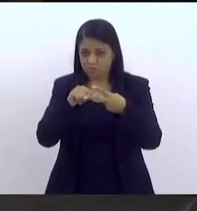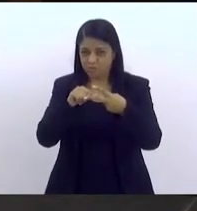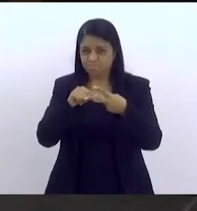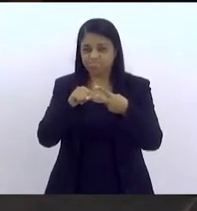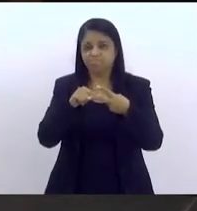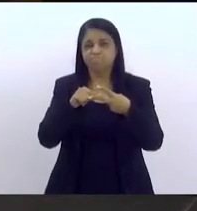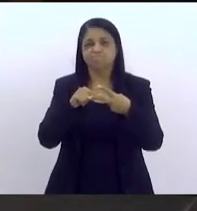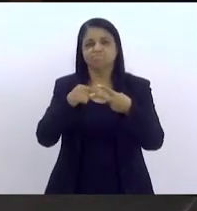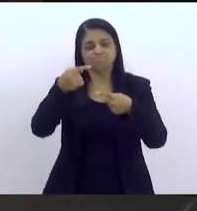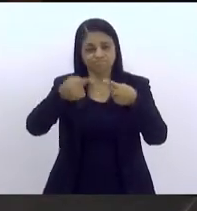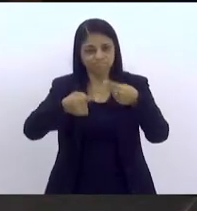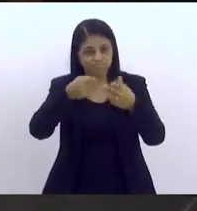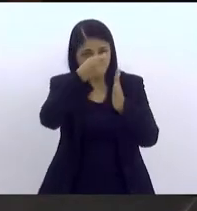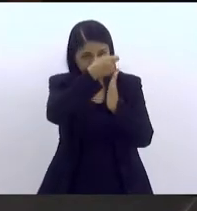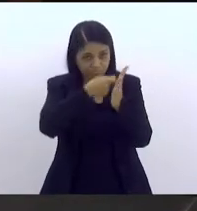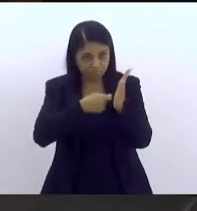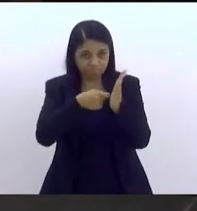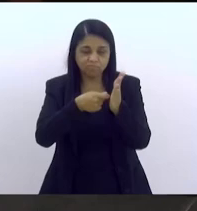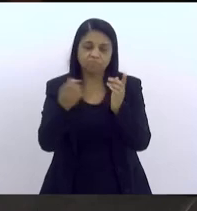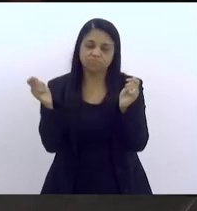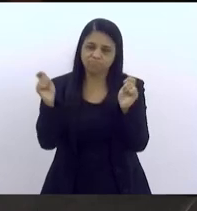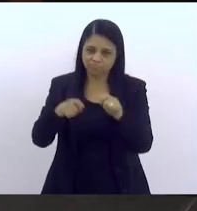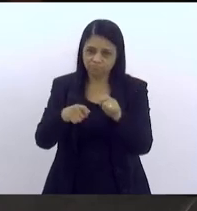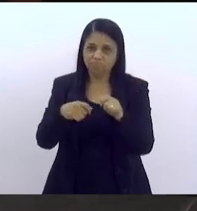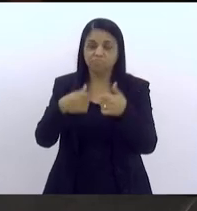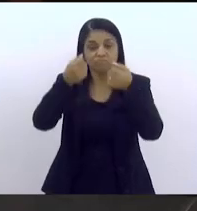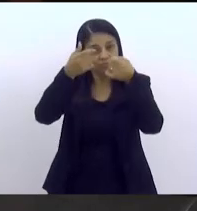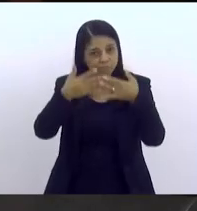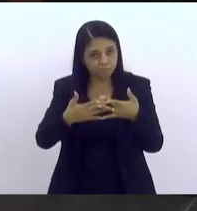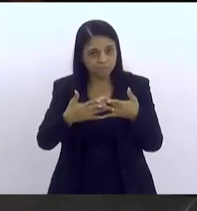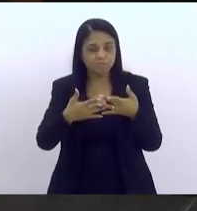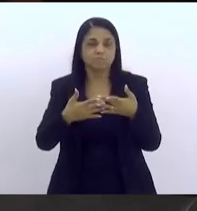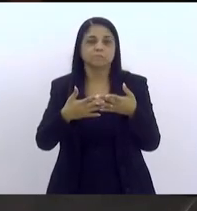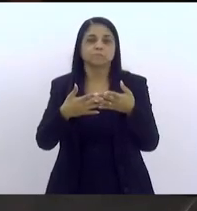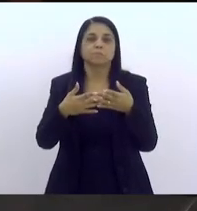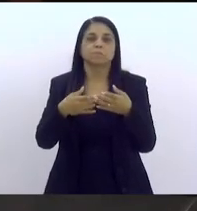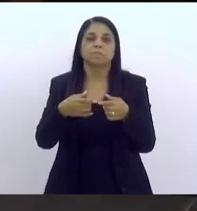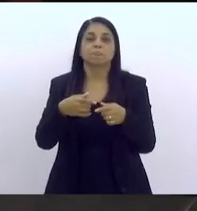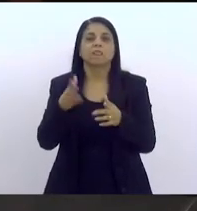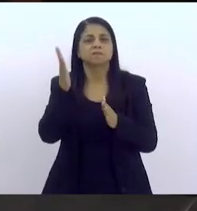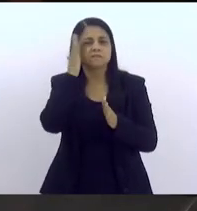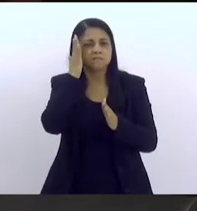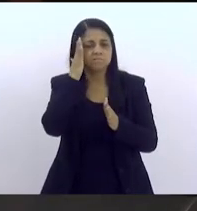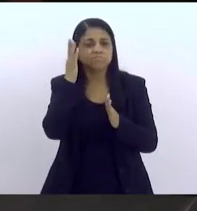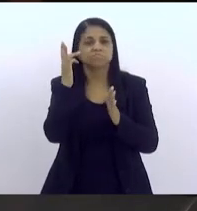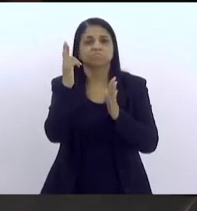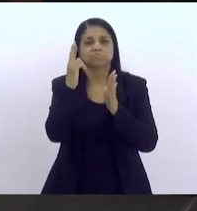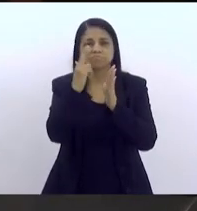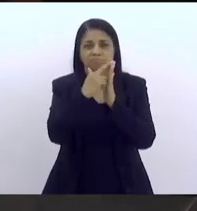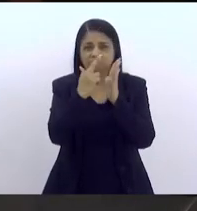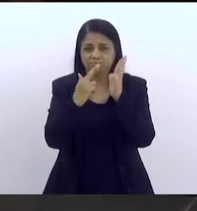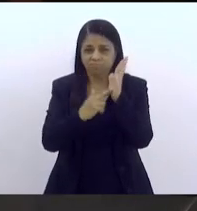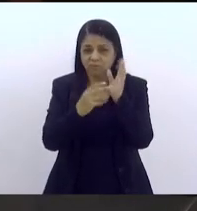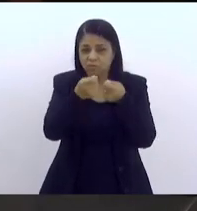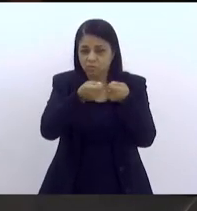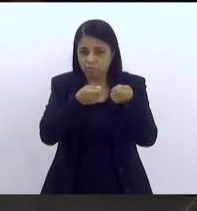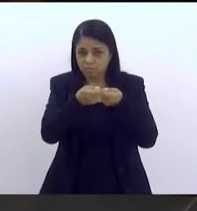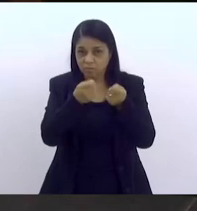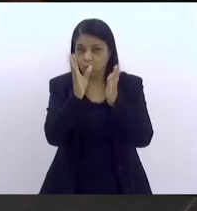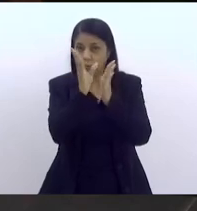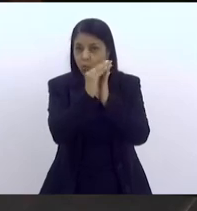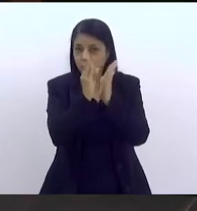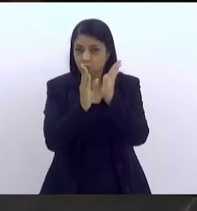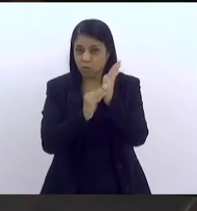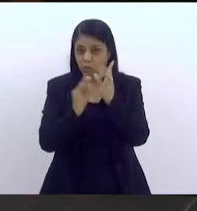eu possa trazer alguma contribuição para isso sabemos que a necessidade regular e contra eu né e controlar conteúdos das